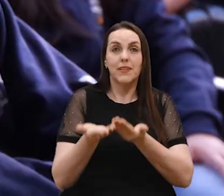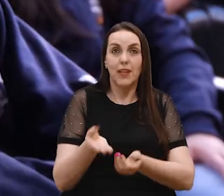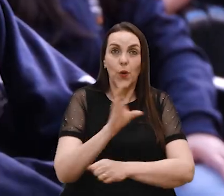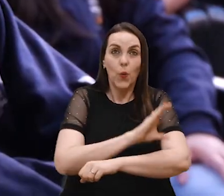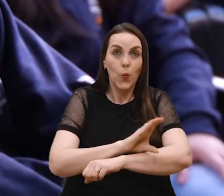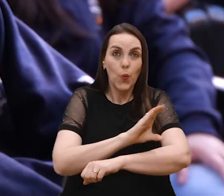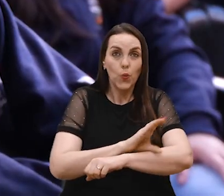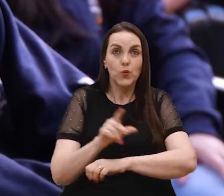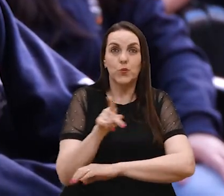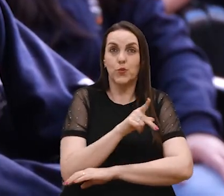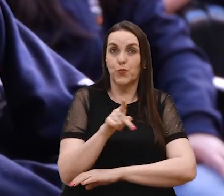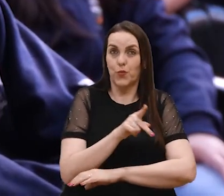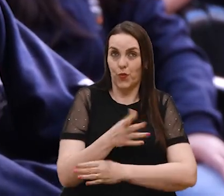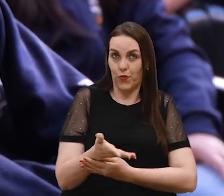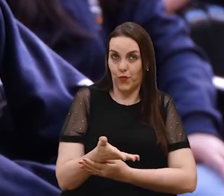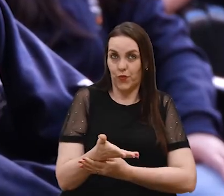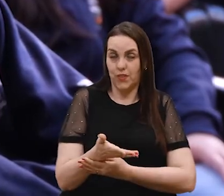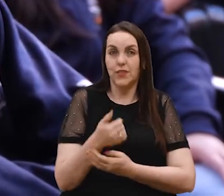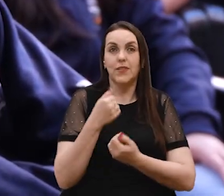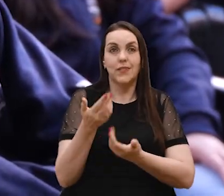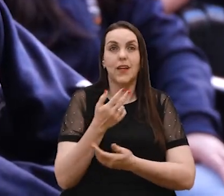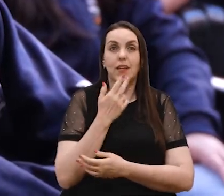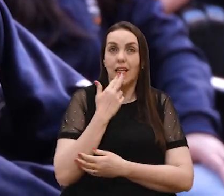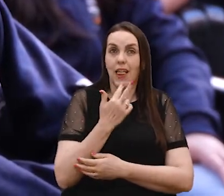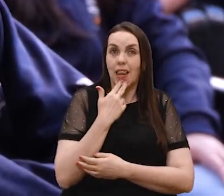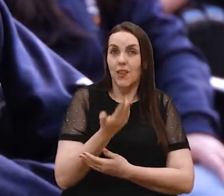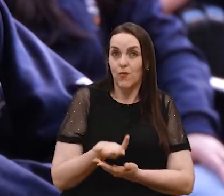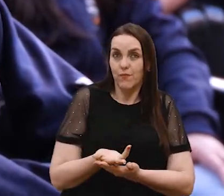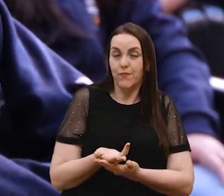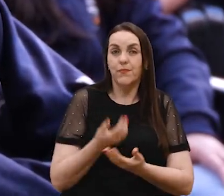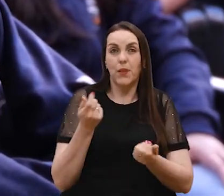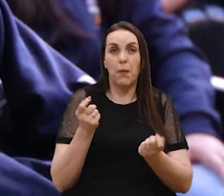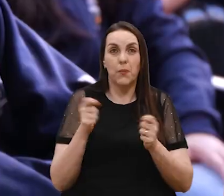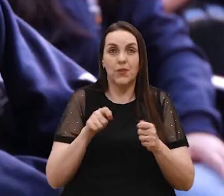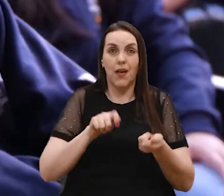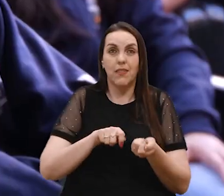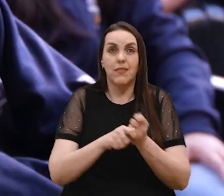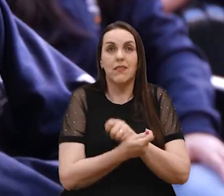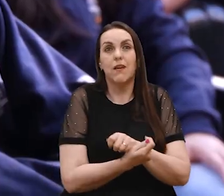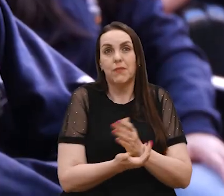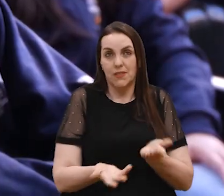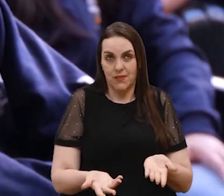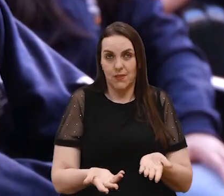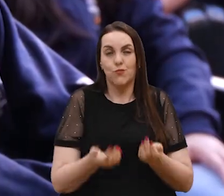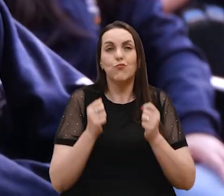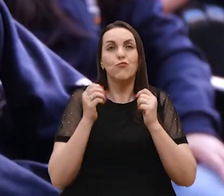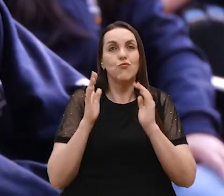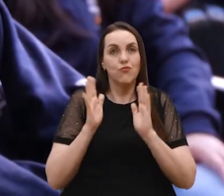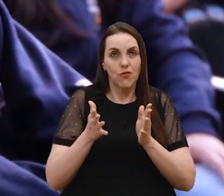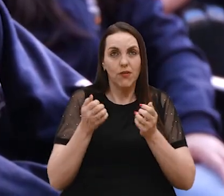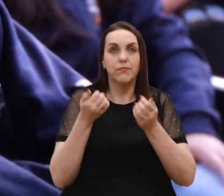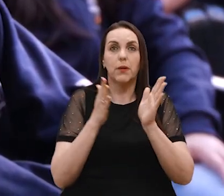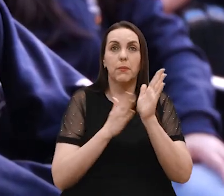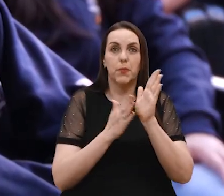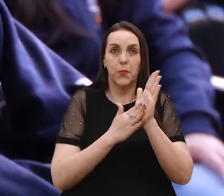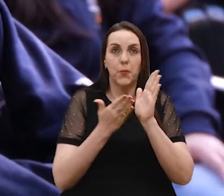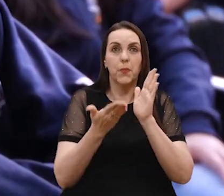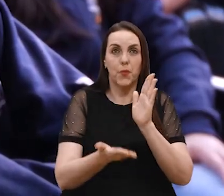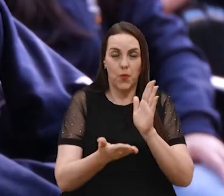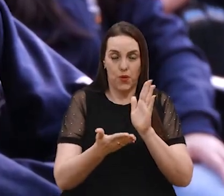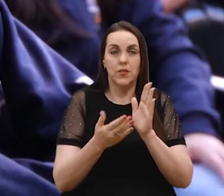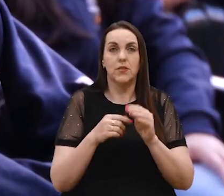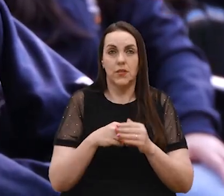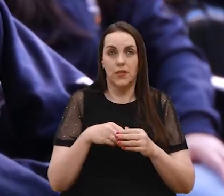os docentes relacionado à questão da linguagem, para essa adaptação. Nós já levamos essa proposta